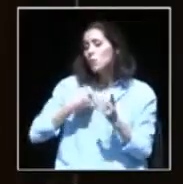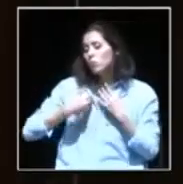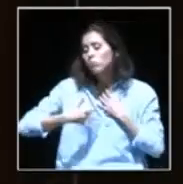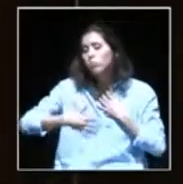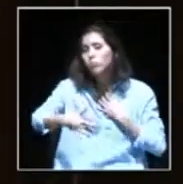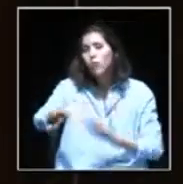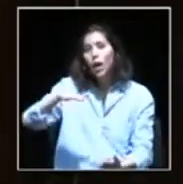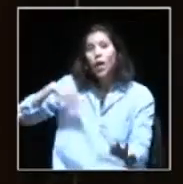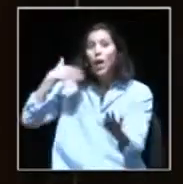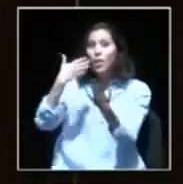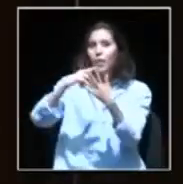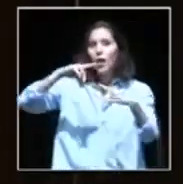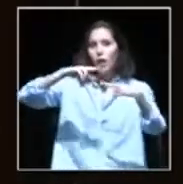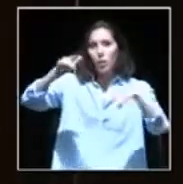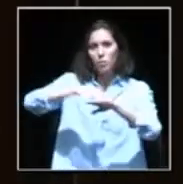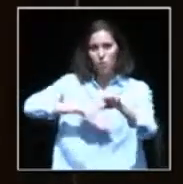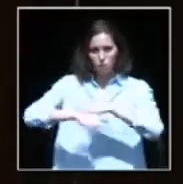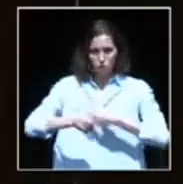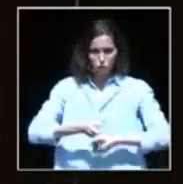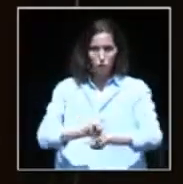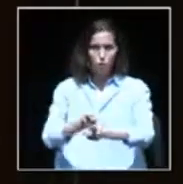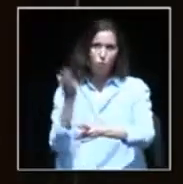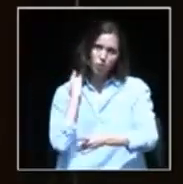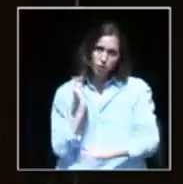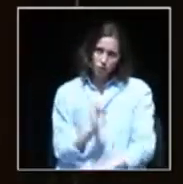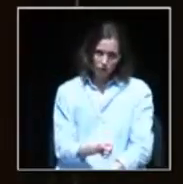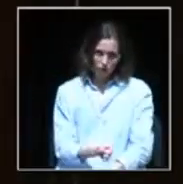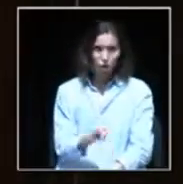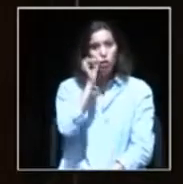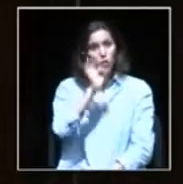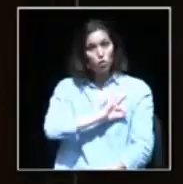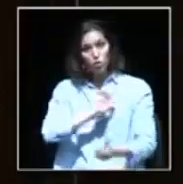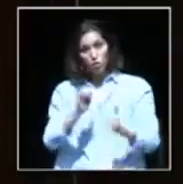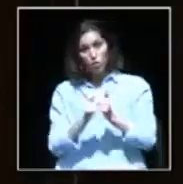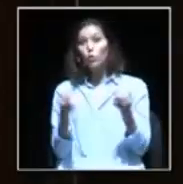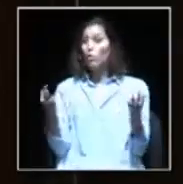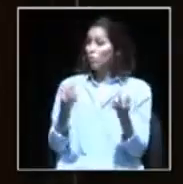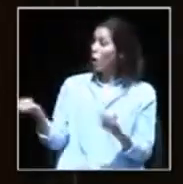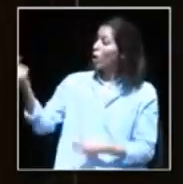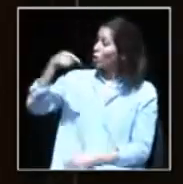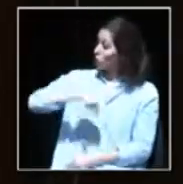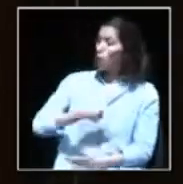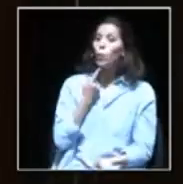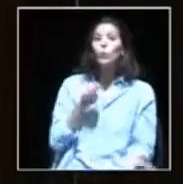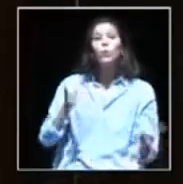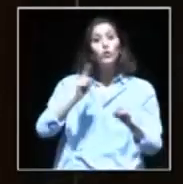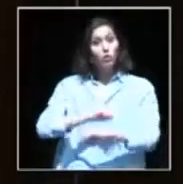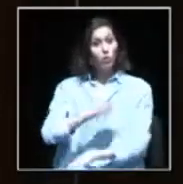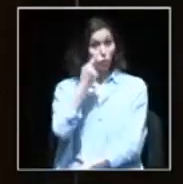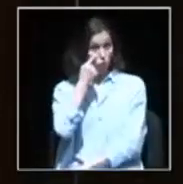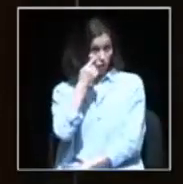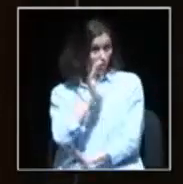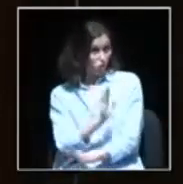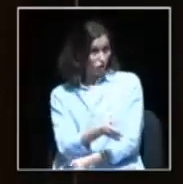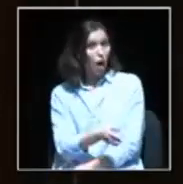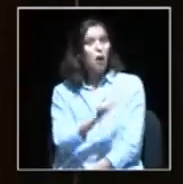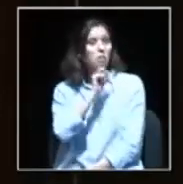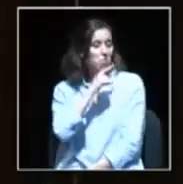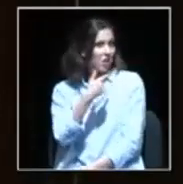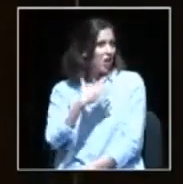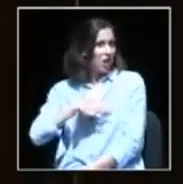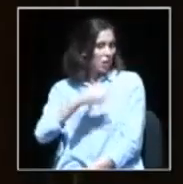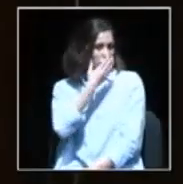aquilo que é a sua obrigação fazer. Como o Sr. Vereador, apesar de ter regressado agora novamente, como terá conhecimento, apesar de querer